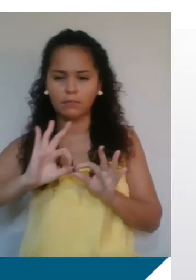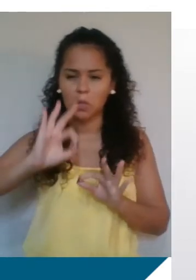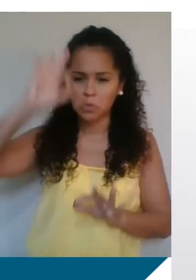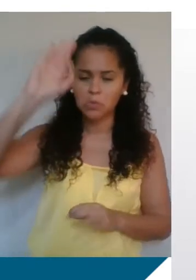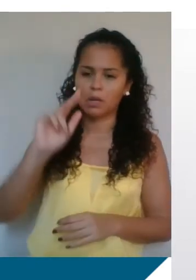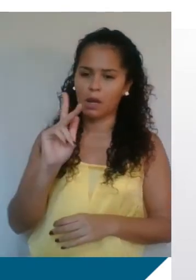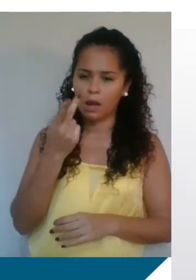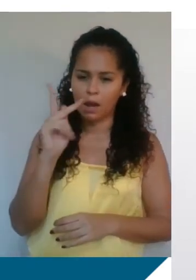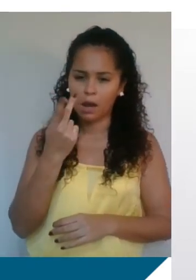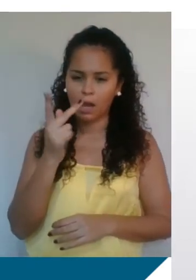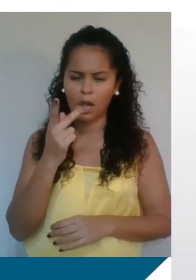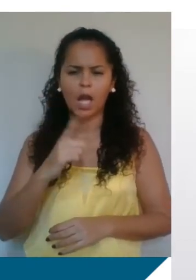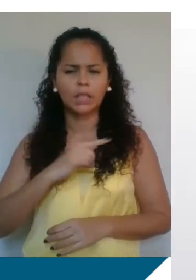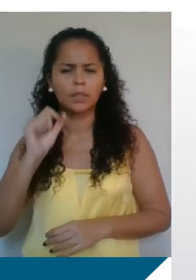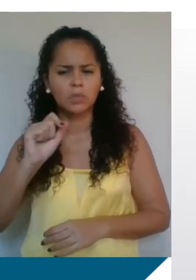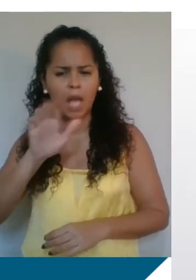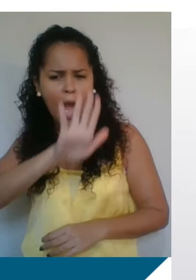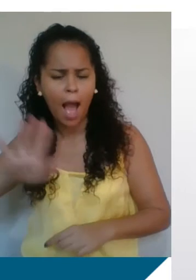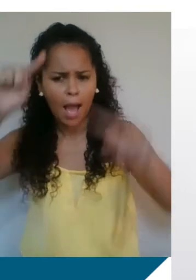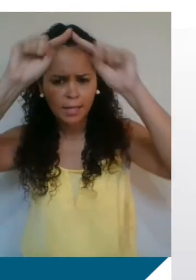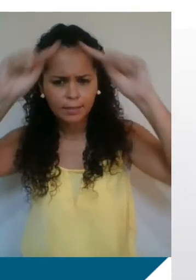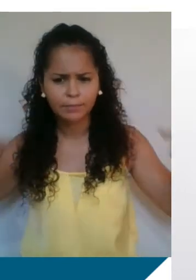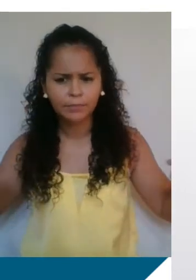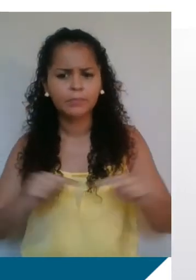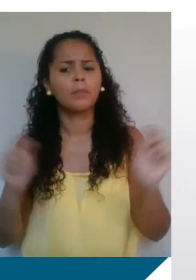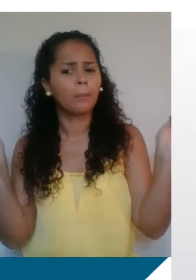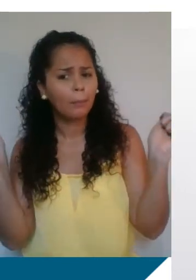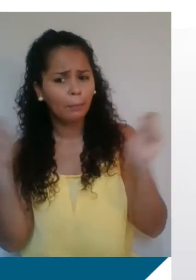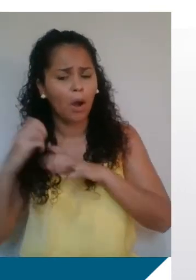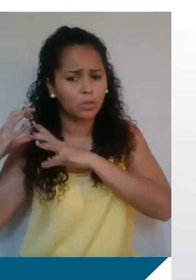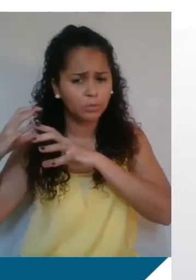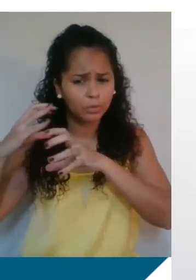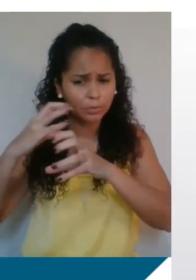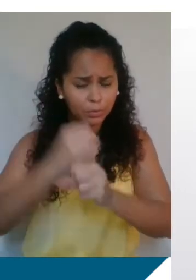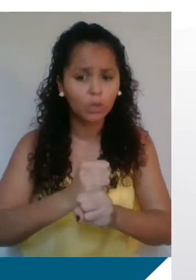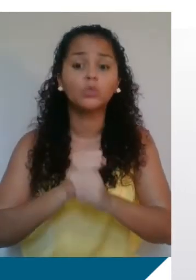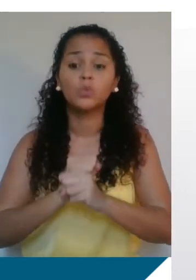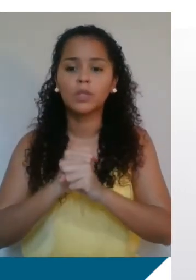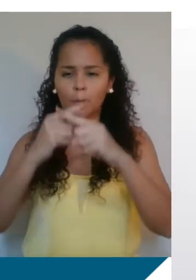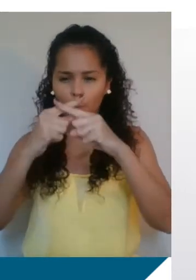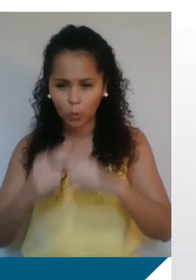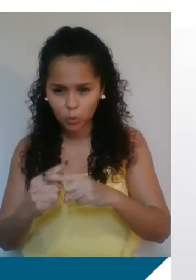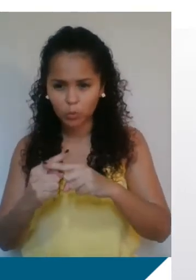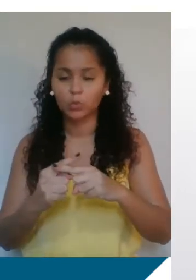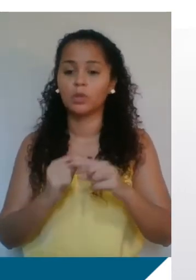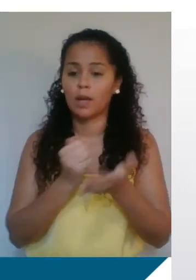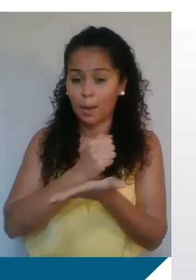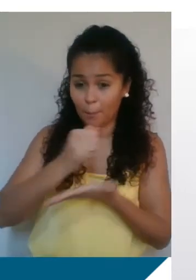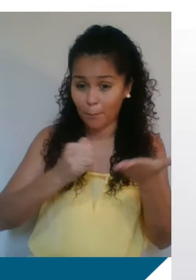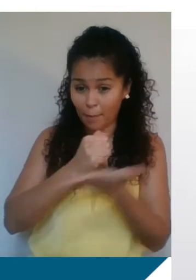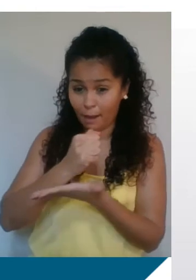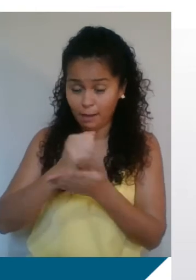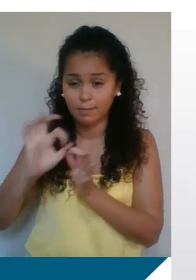temos que a área desse triângulo pode ser calculada pelo produto entre a base e a altura dividido